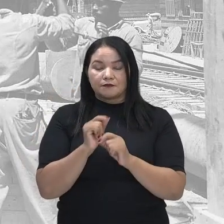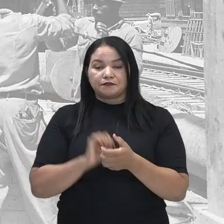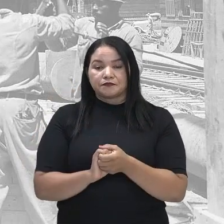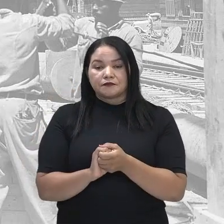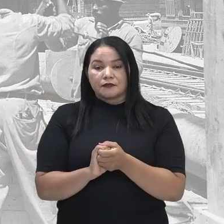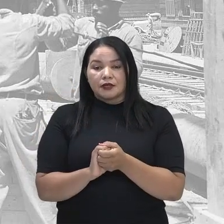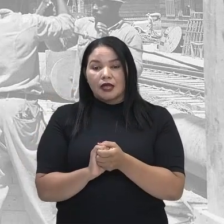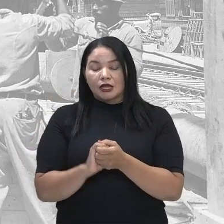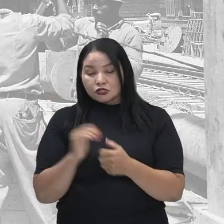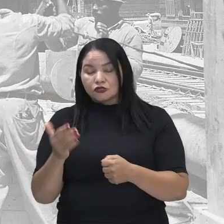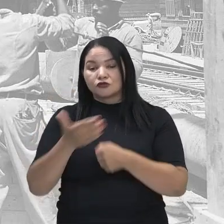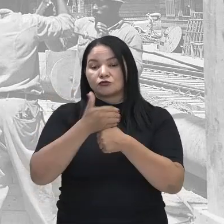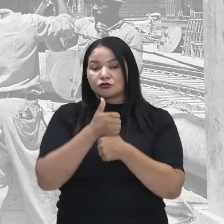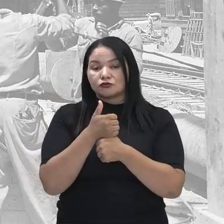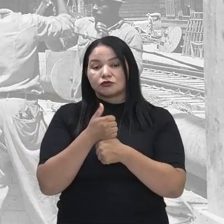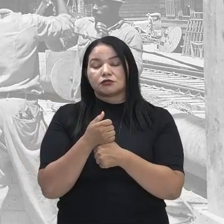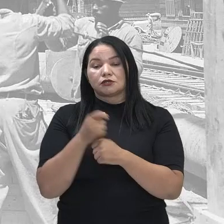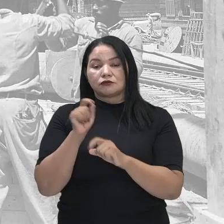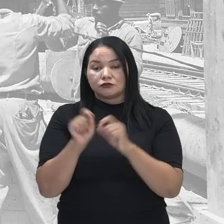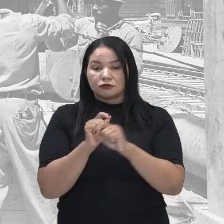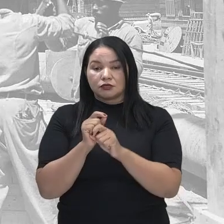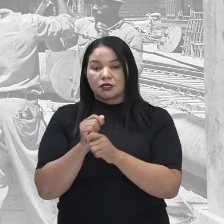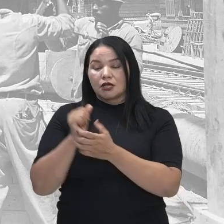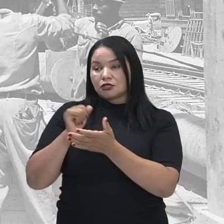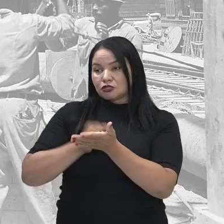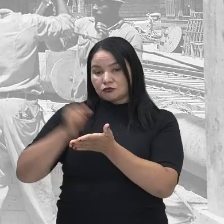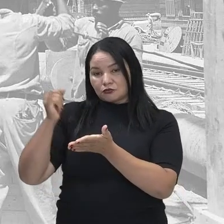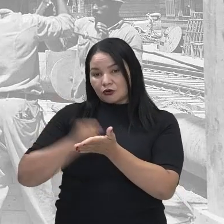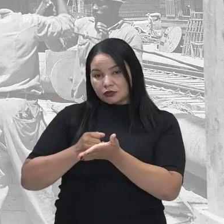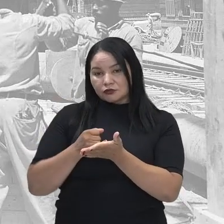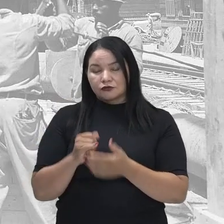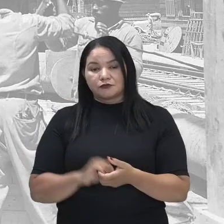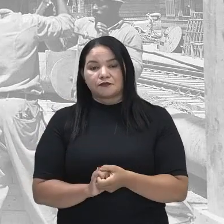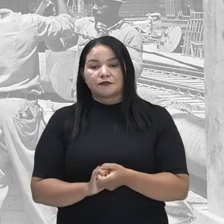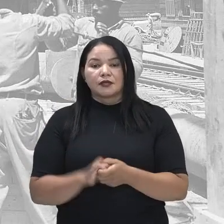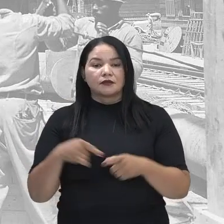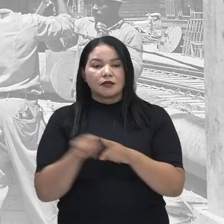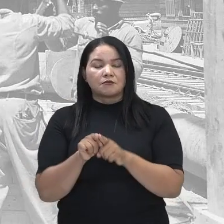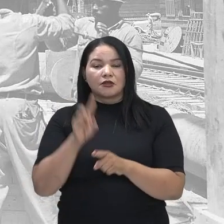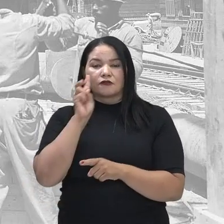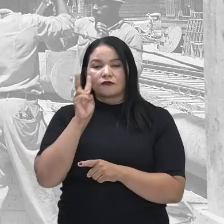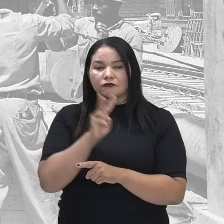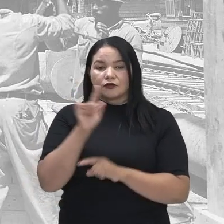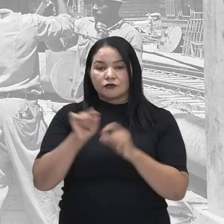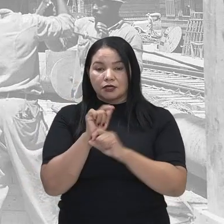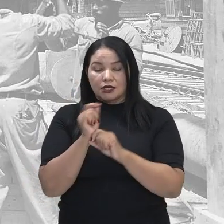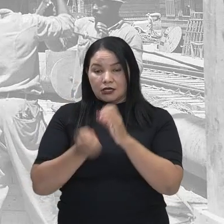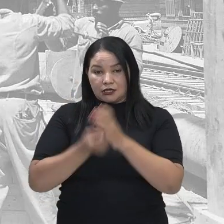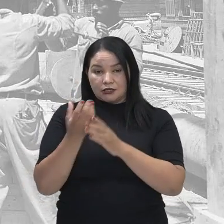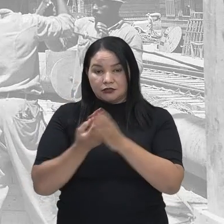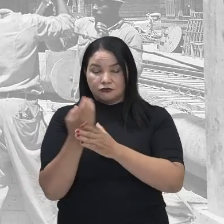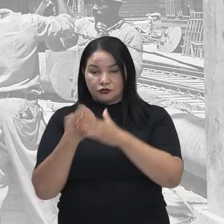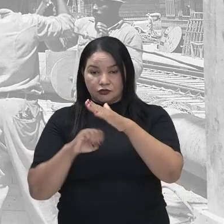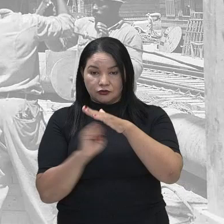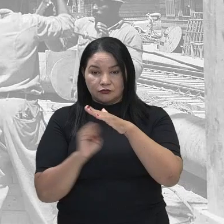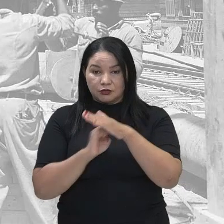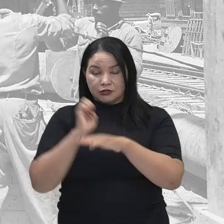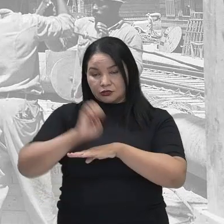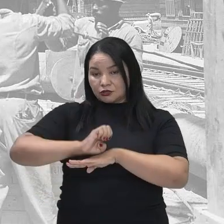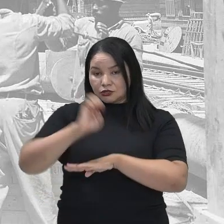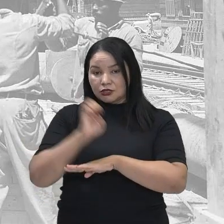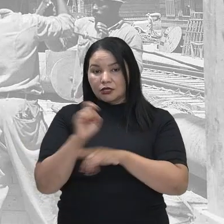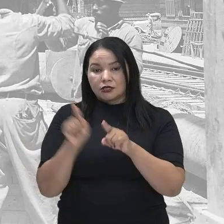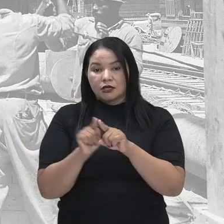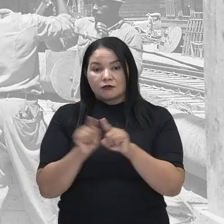substituição de importações. Com isso, verificaremos também a criação de empresas estatais, como a